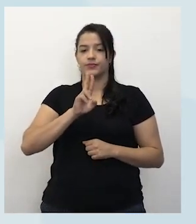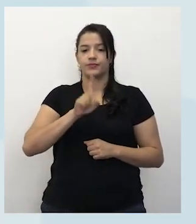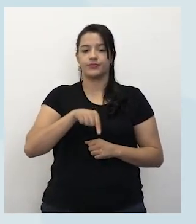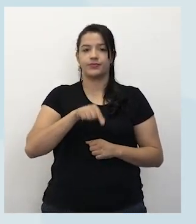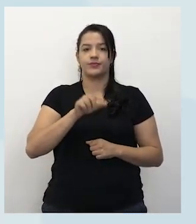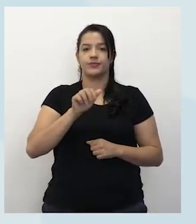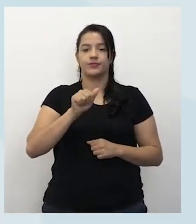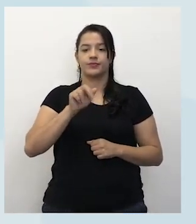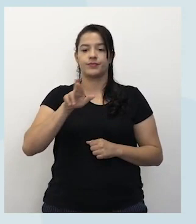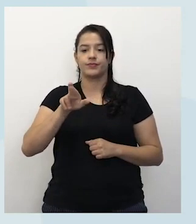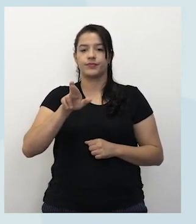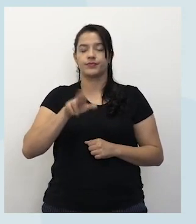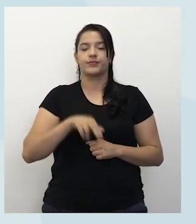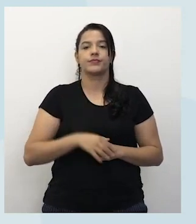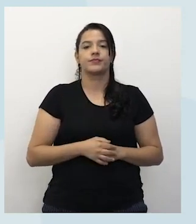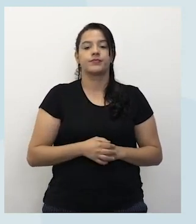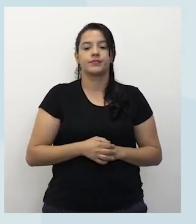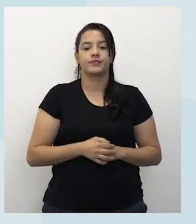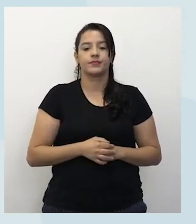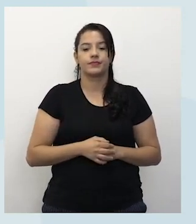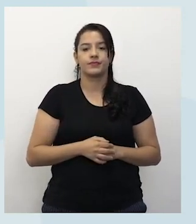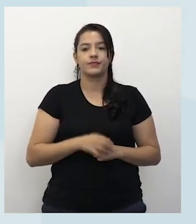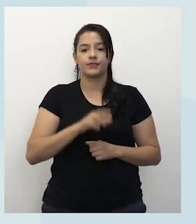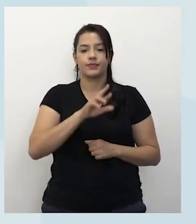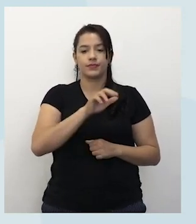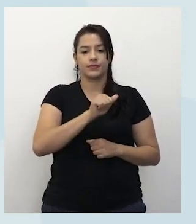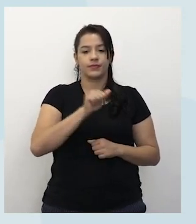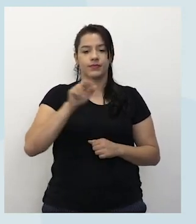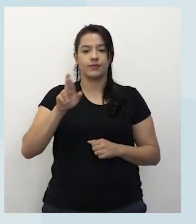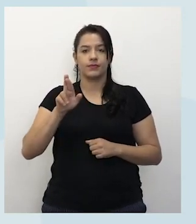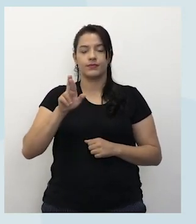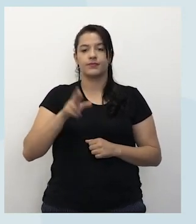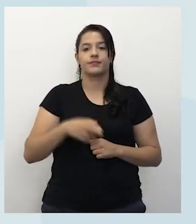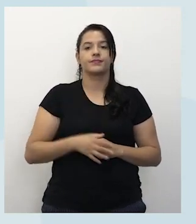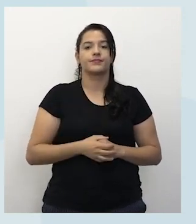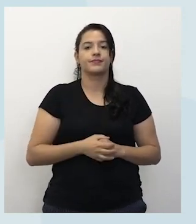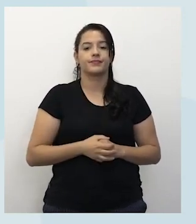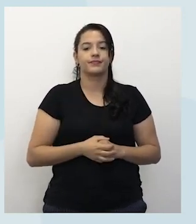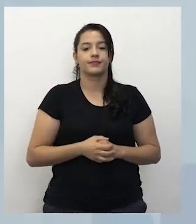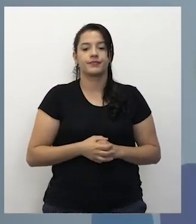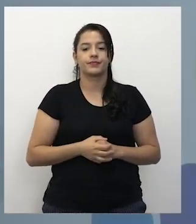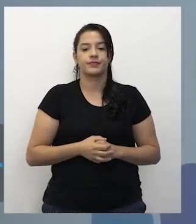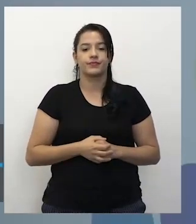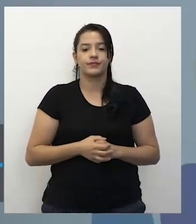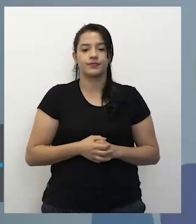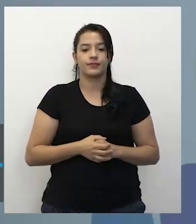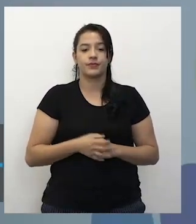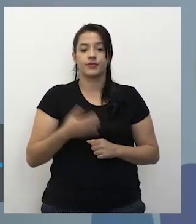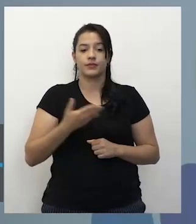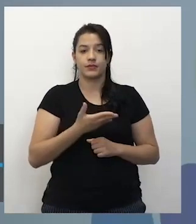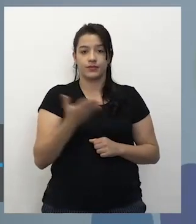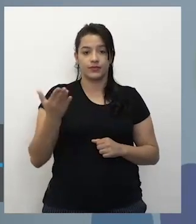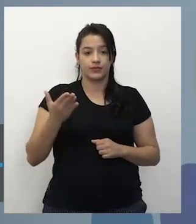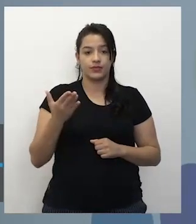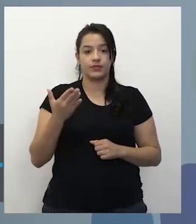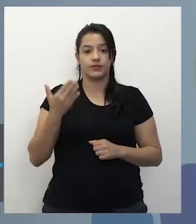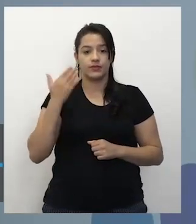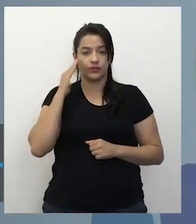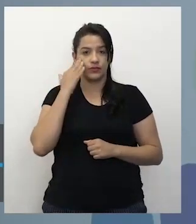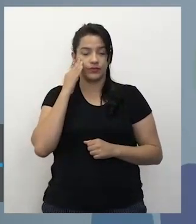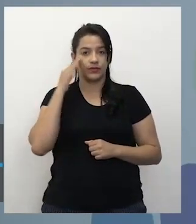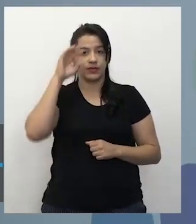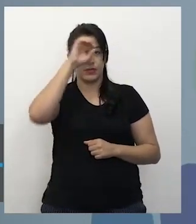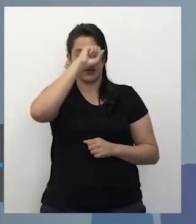de R, então R em inglês é R, certo? That's Espero it. Que vocês tenham aí